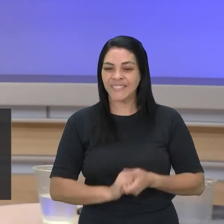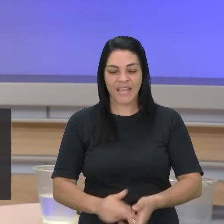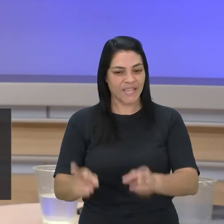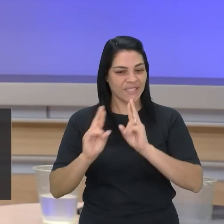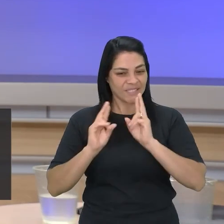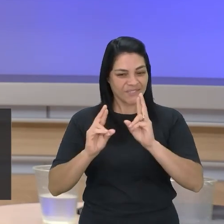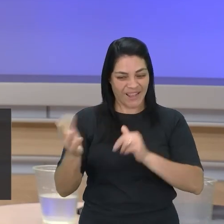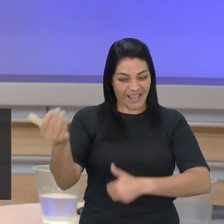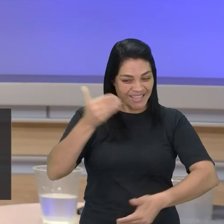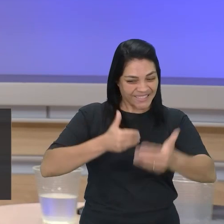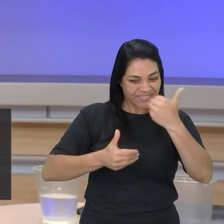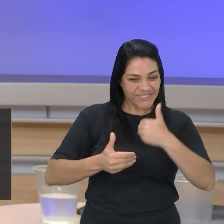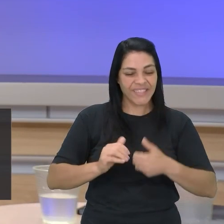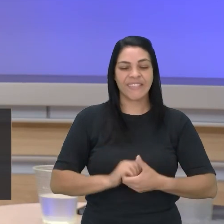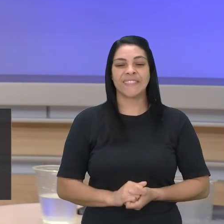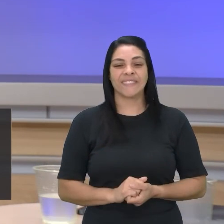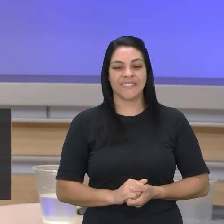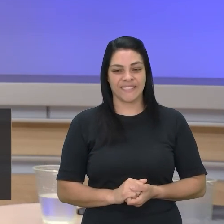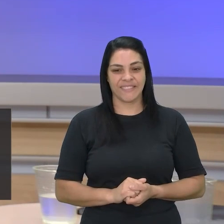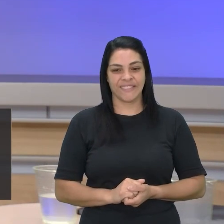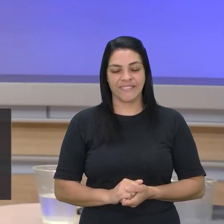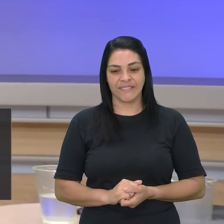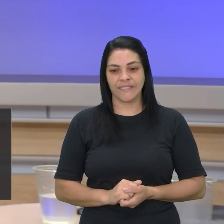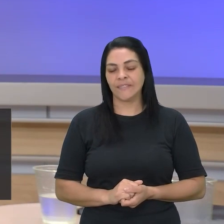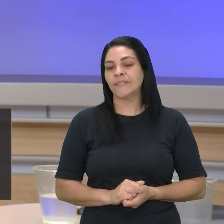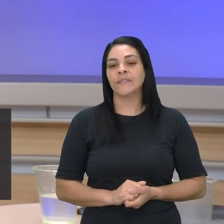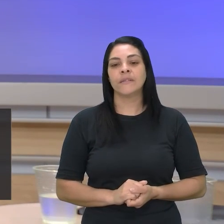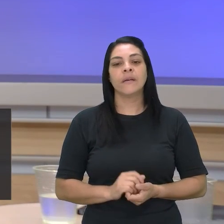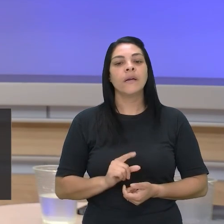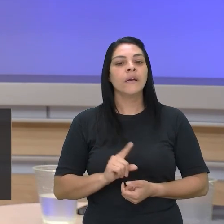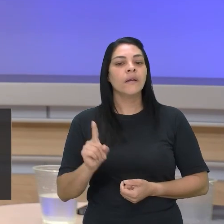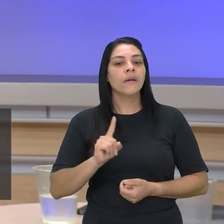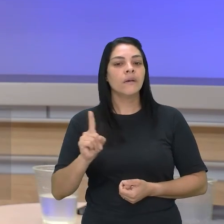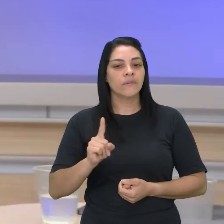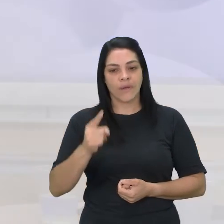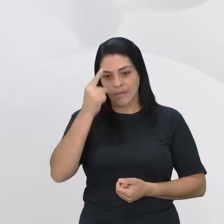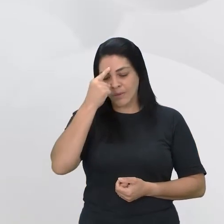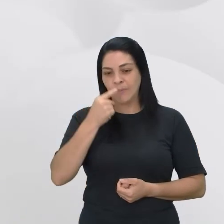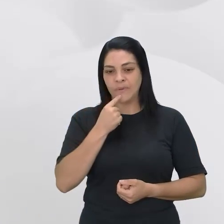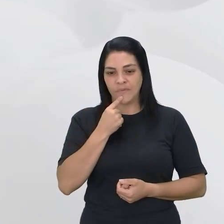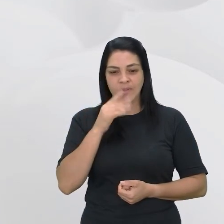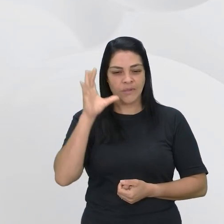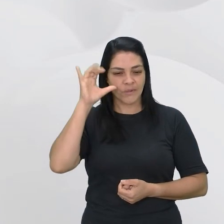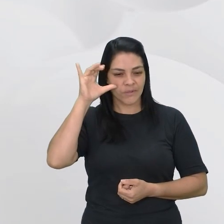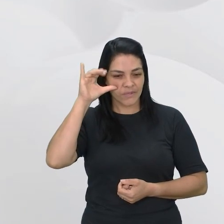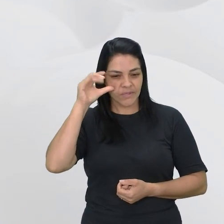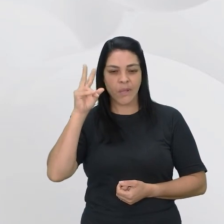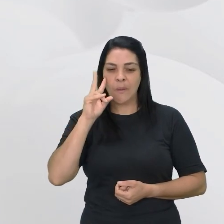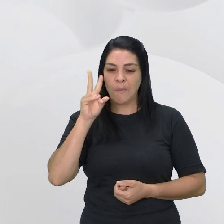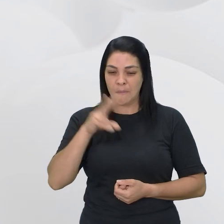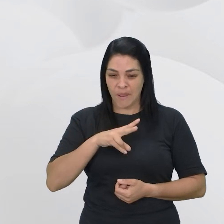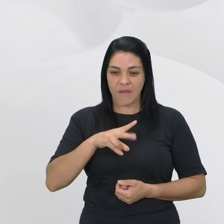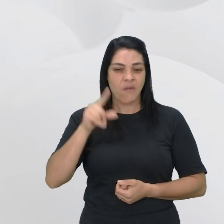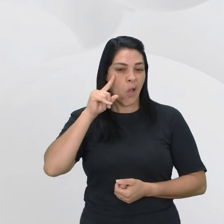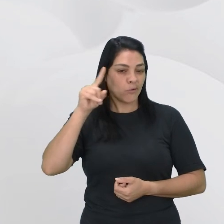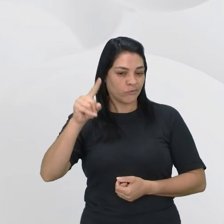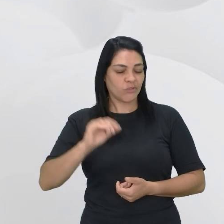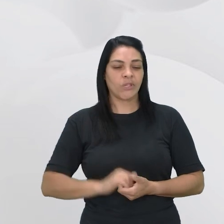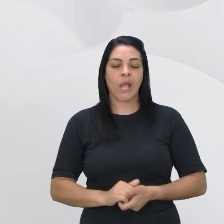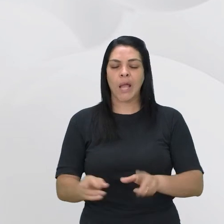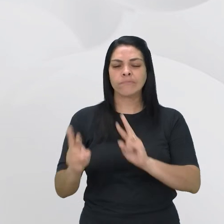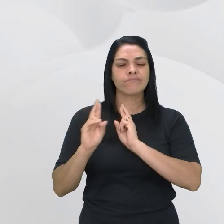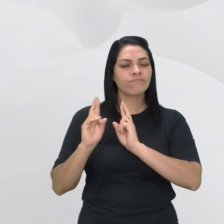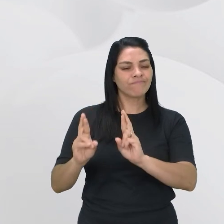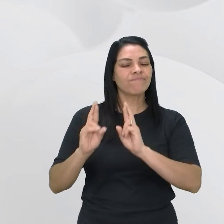que venham. Entrem lá no nosso perfil do Instagram para ver essas datas. E espero